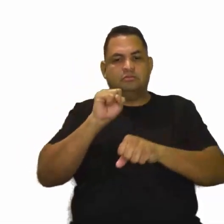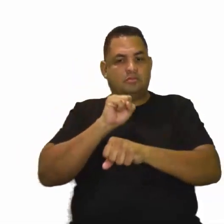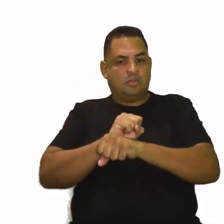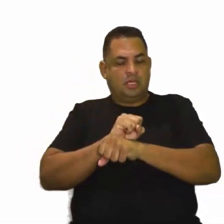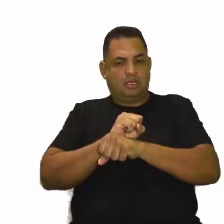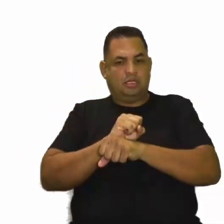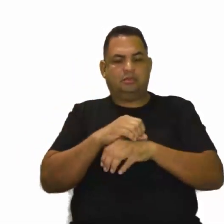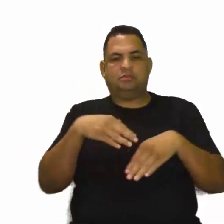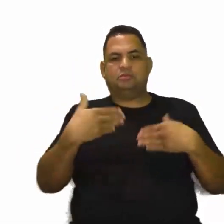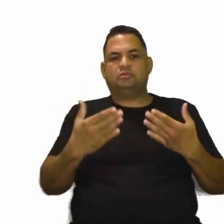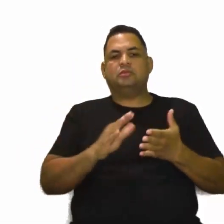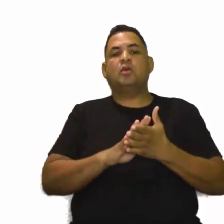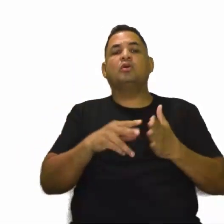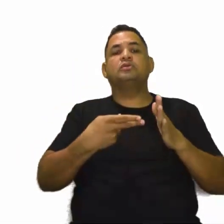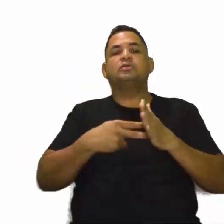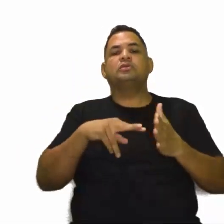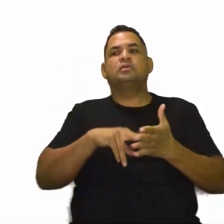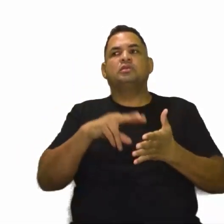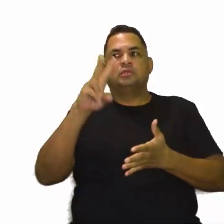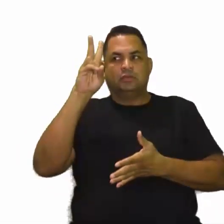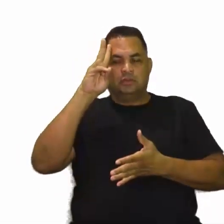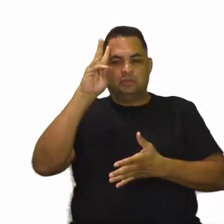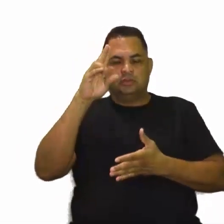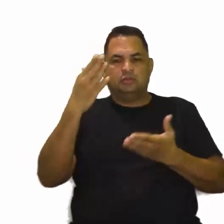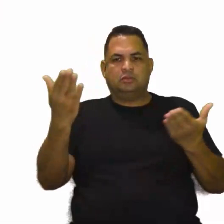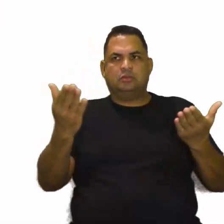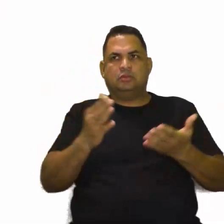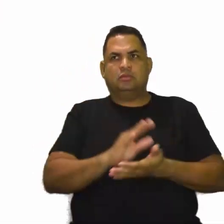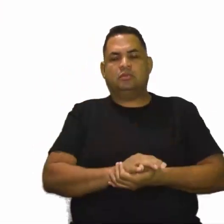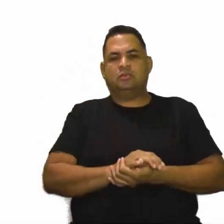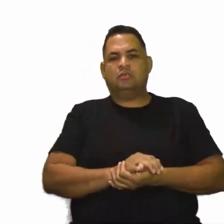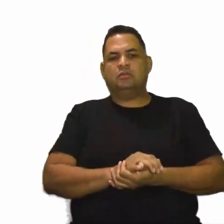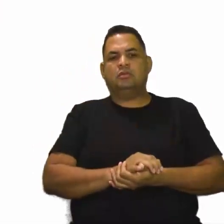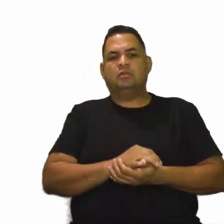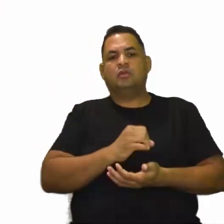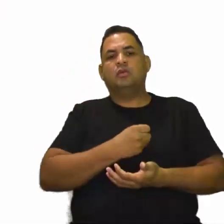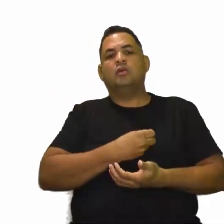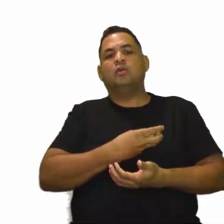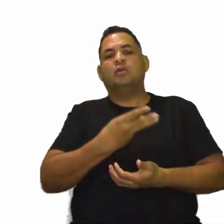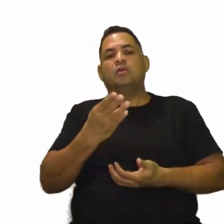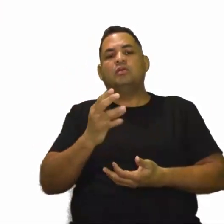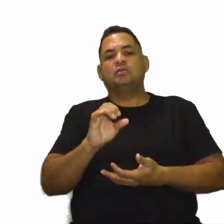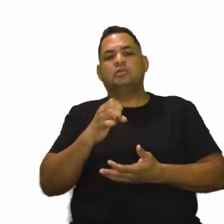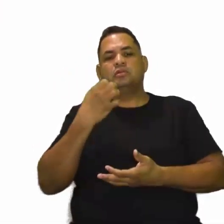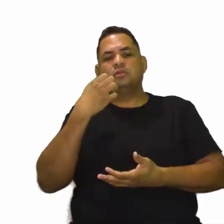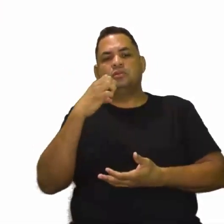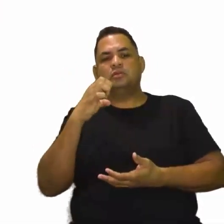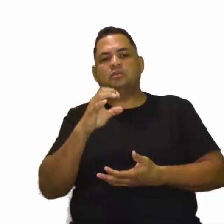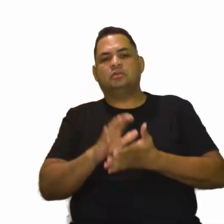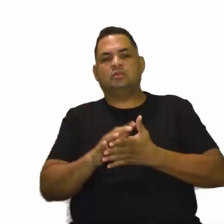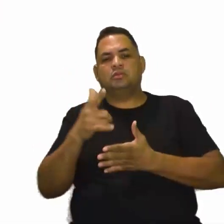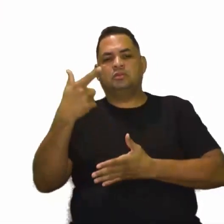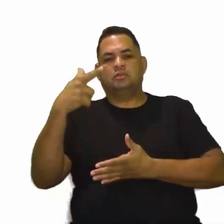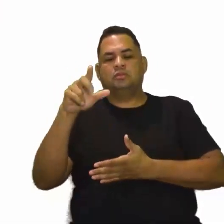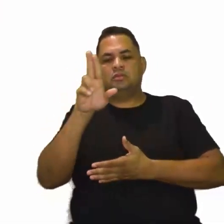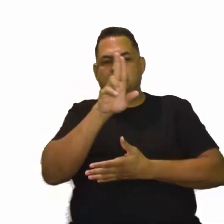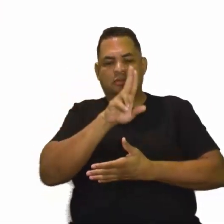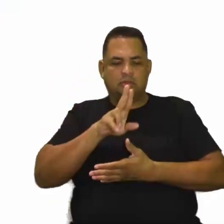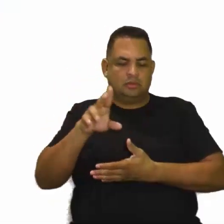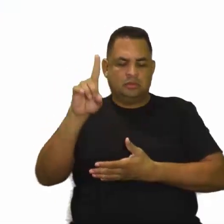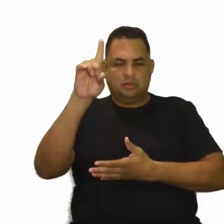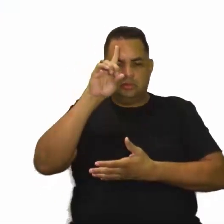repouso. Isso significa o quê, professora? Lembra para mim de novo? É o quanto de energia você consegue